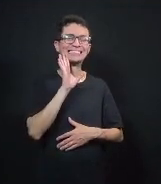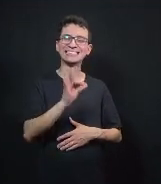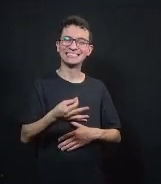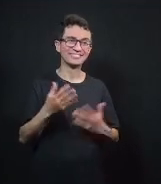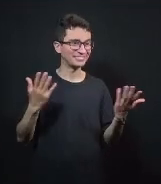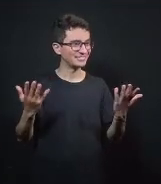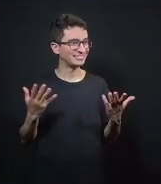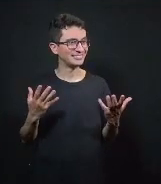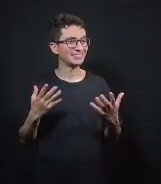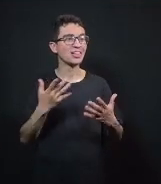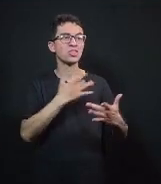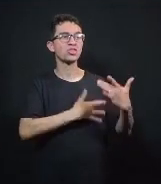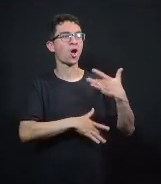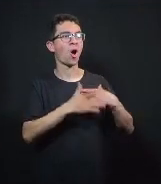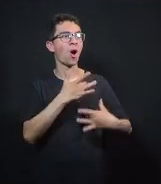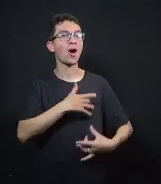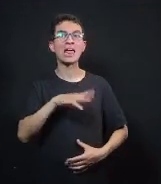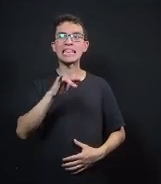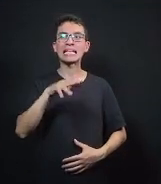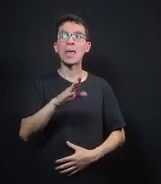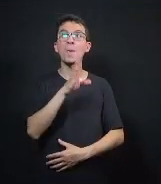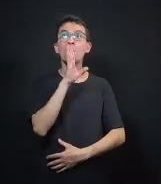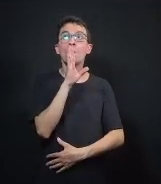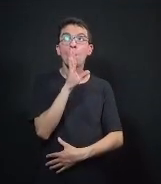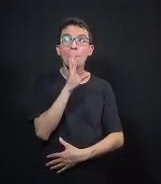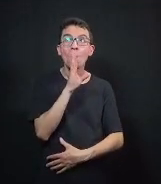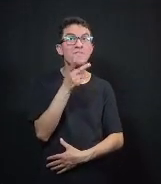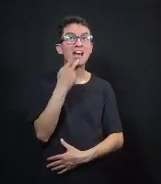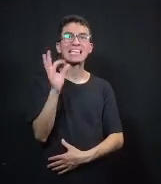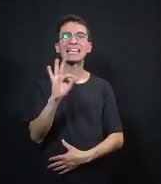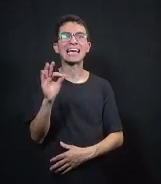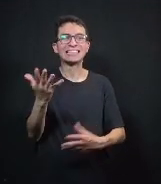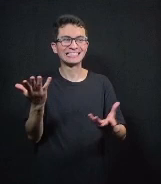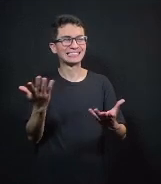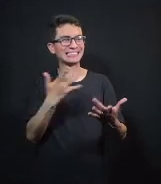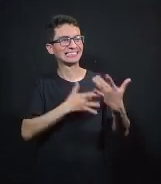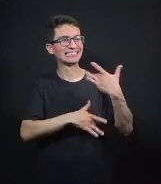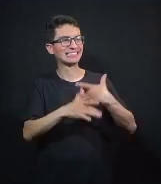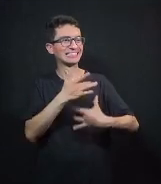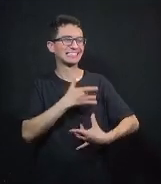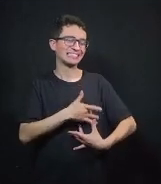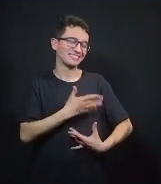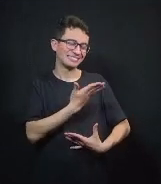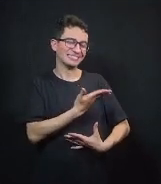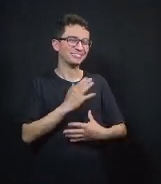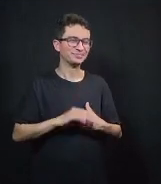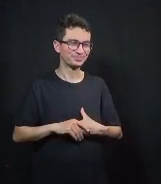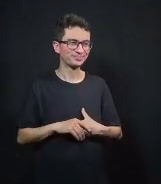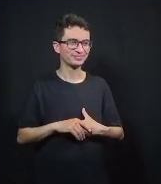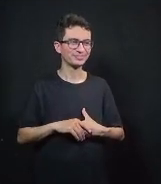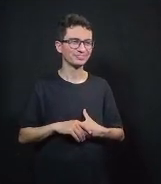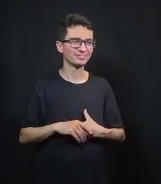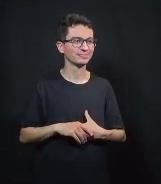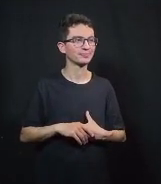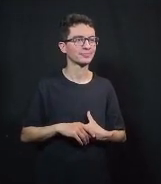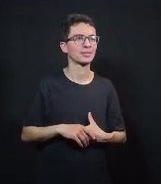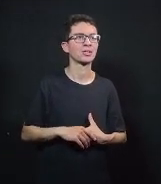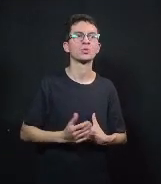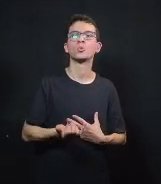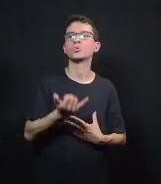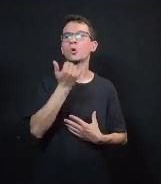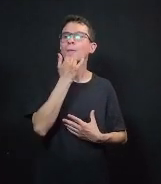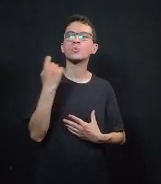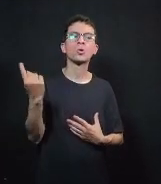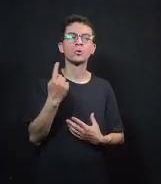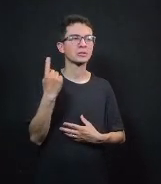Coitada da Natália. Deixa a Natália falar, Natália. Não, é só para explicar aqui. Não, eu acho que talvez a gente não tenha muita divergência